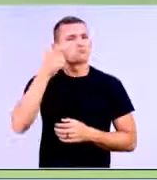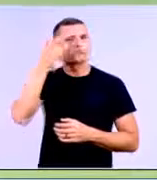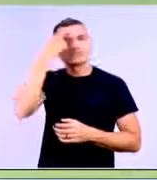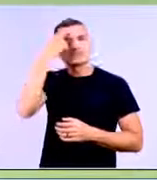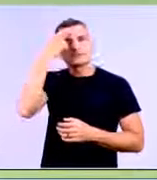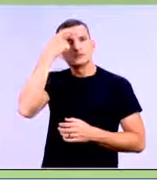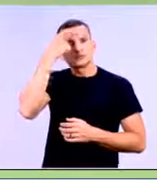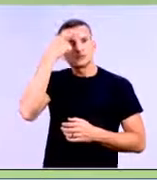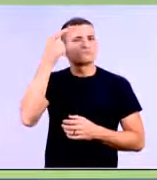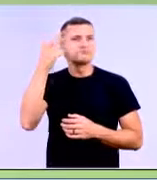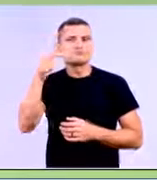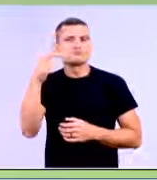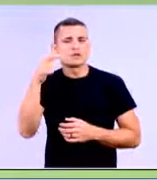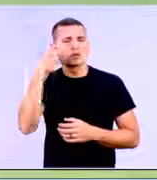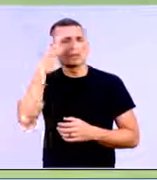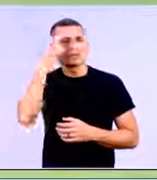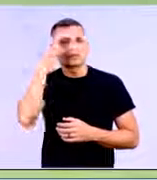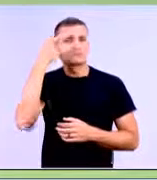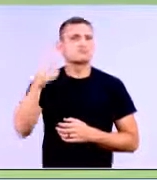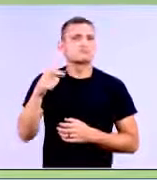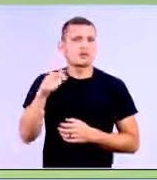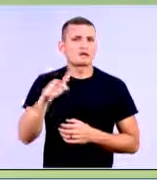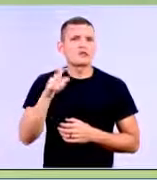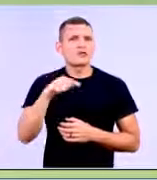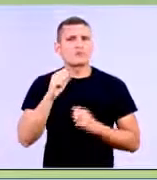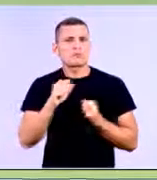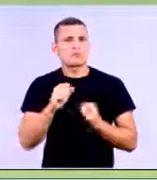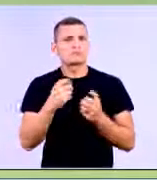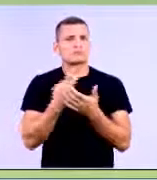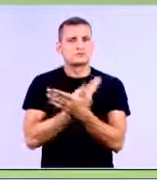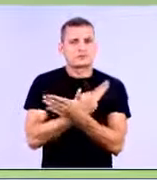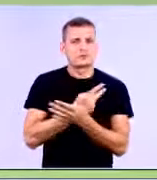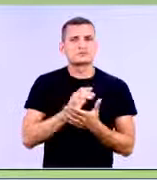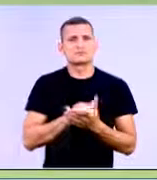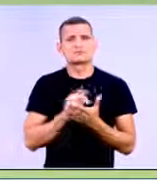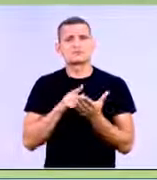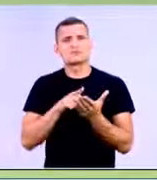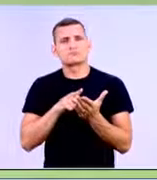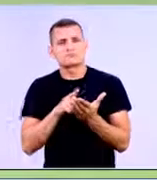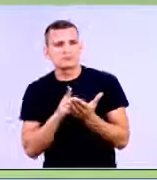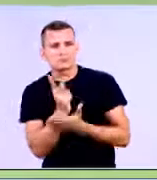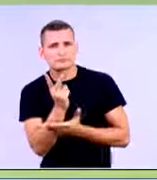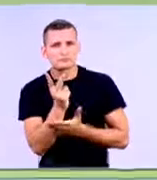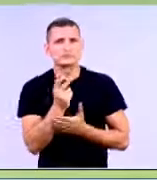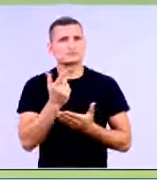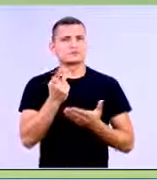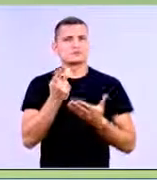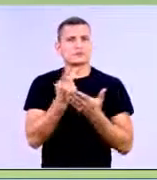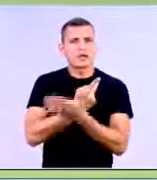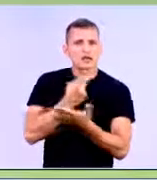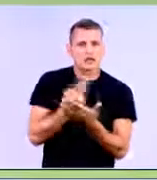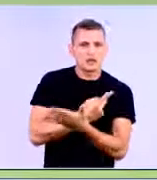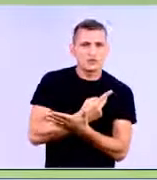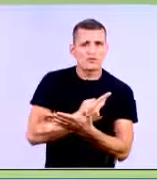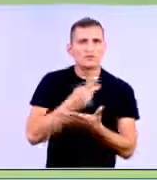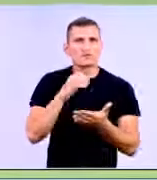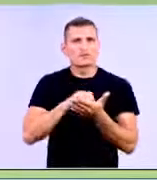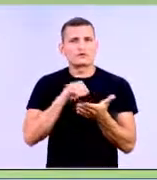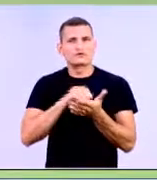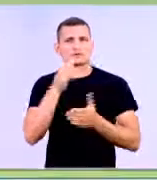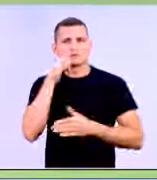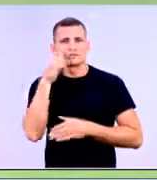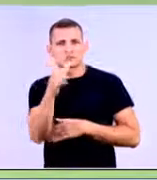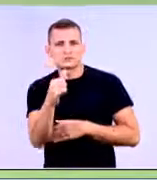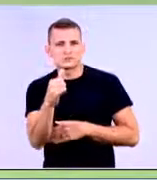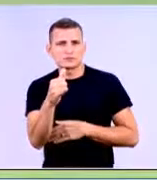inconscientes, que podem ser causadas, ocasionadas por acidentes, erros, falta de energia e